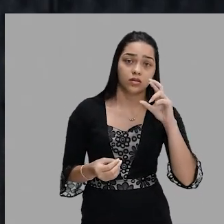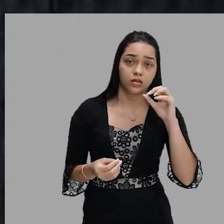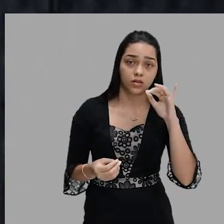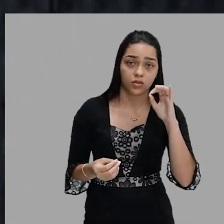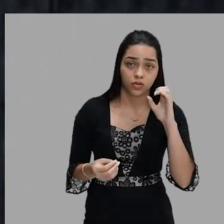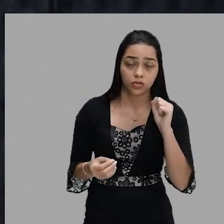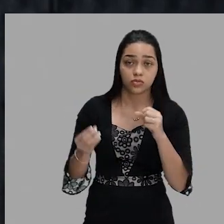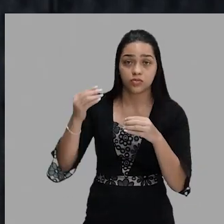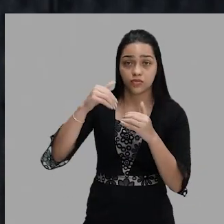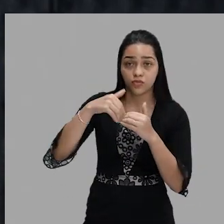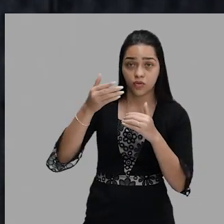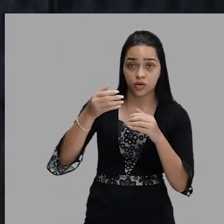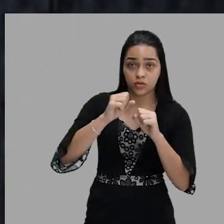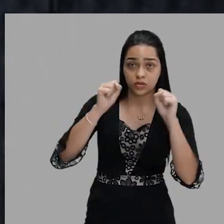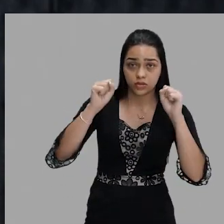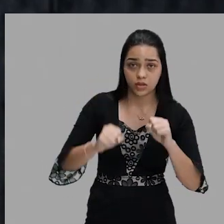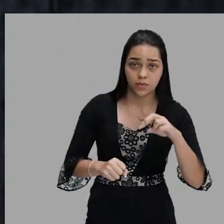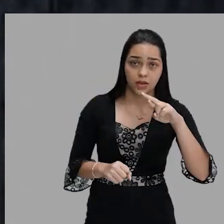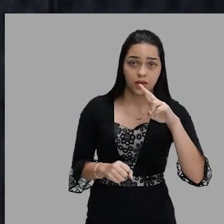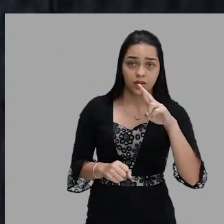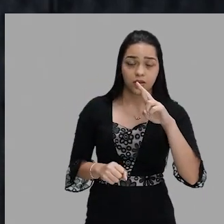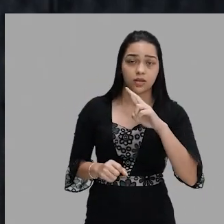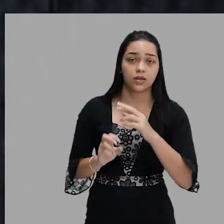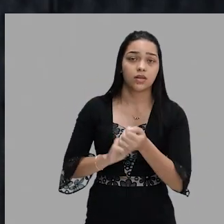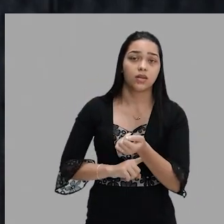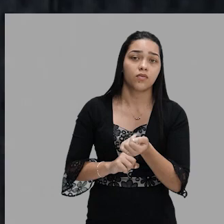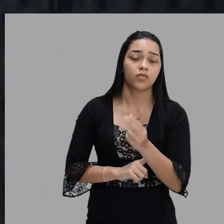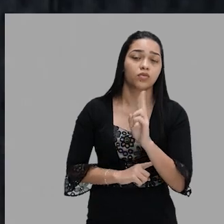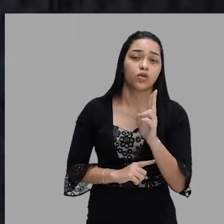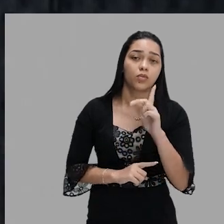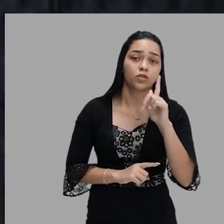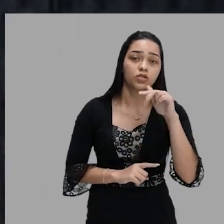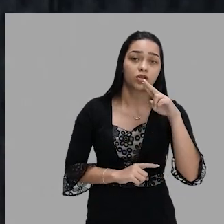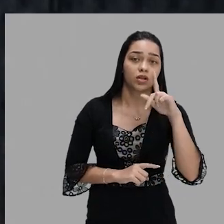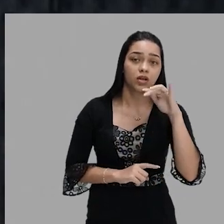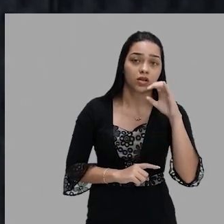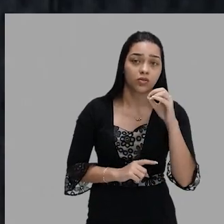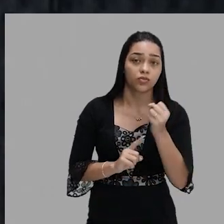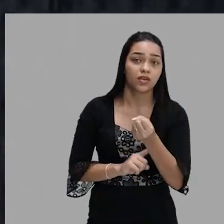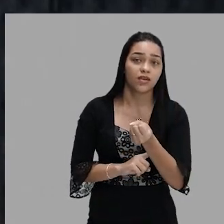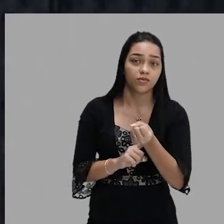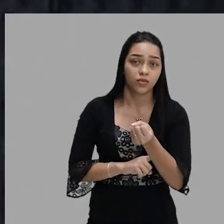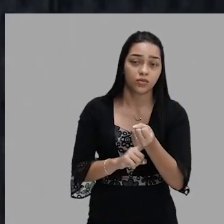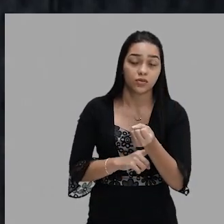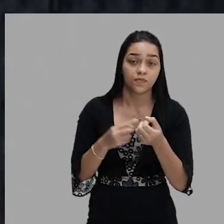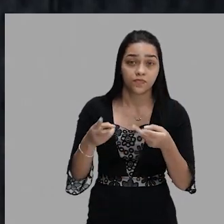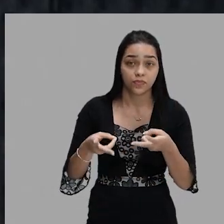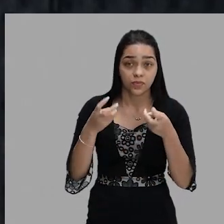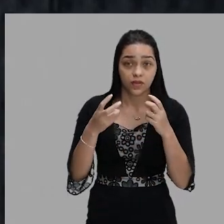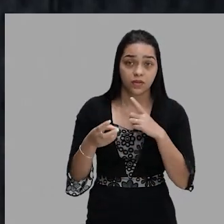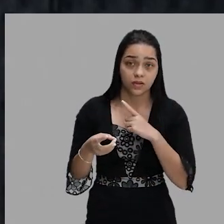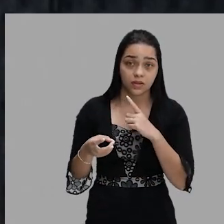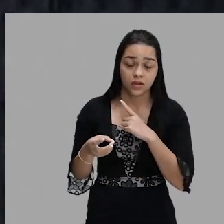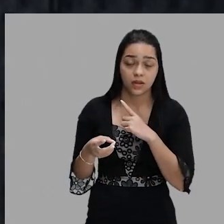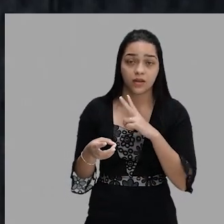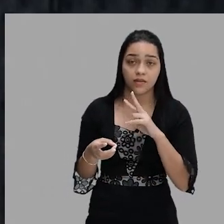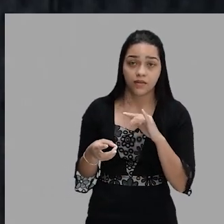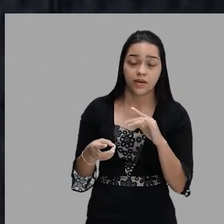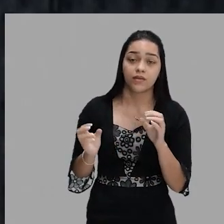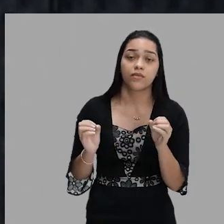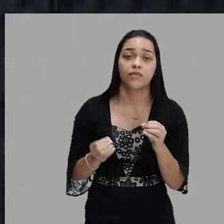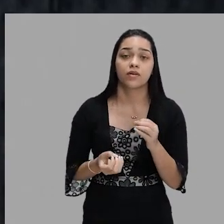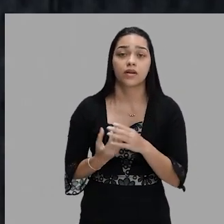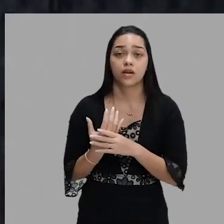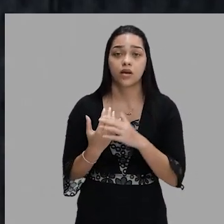do sistema nervoso central, ele vai se chamar de gânglio nervoso. Observe que esse gânglio nervoso vai formar